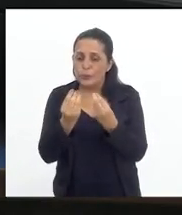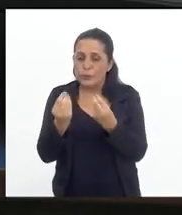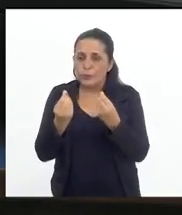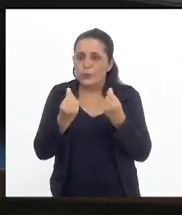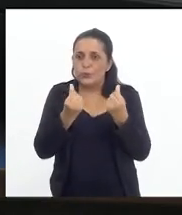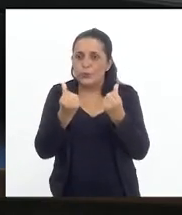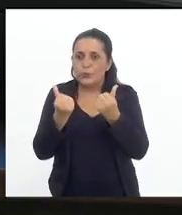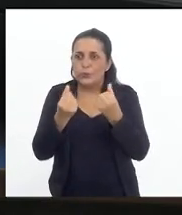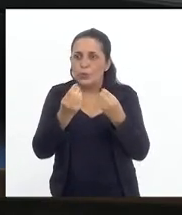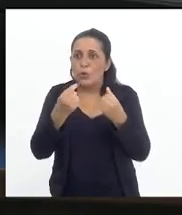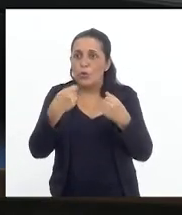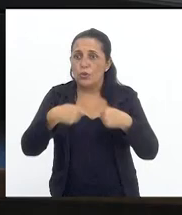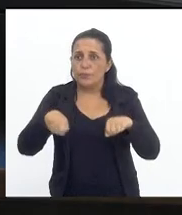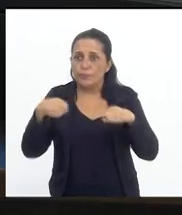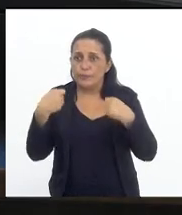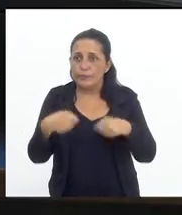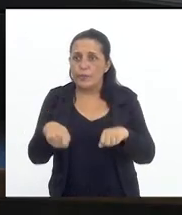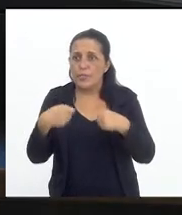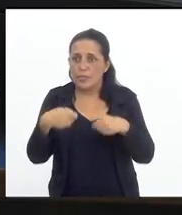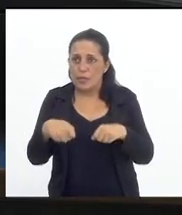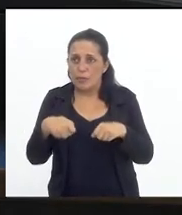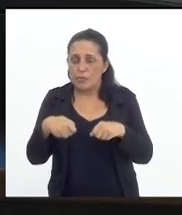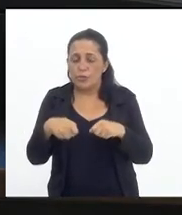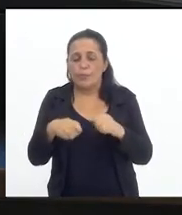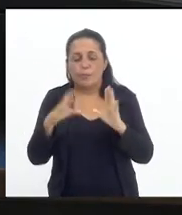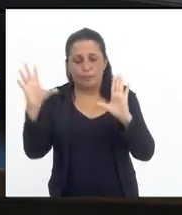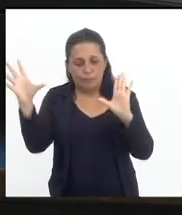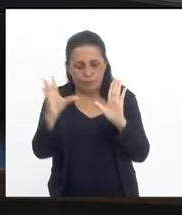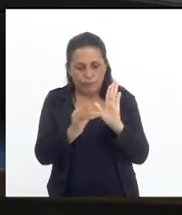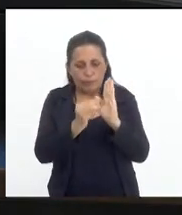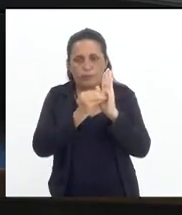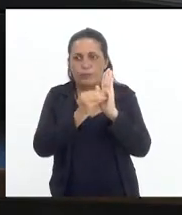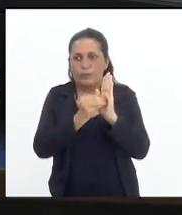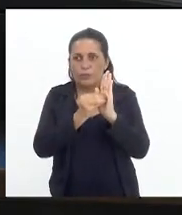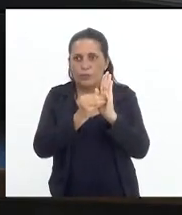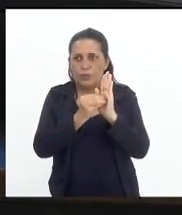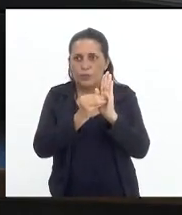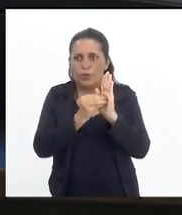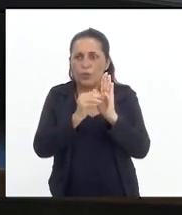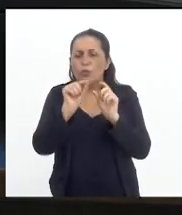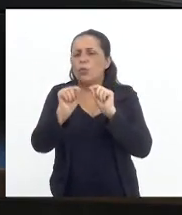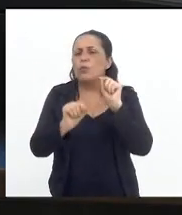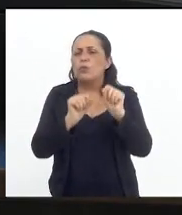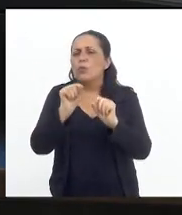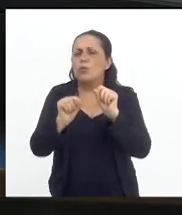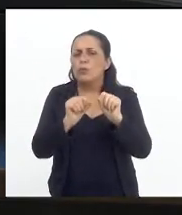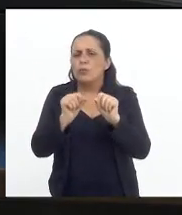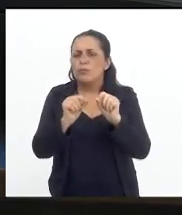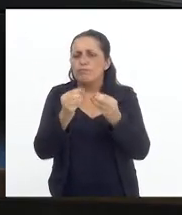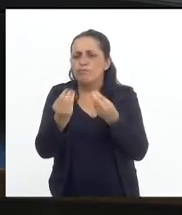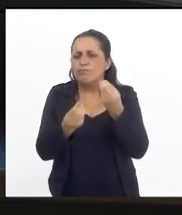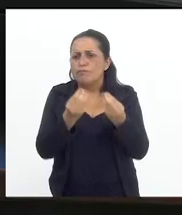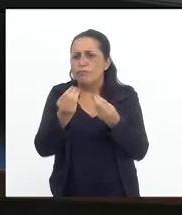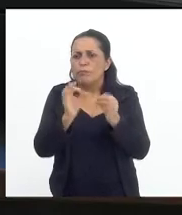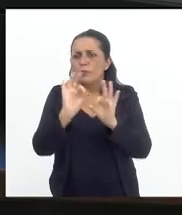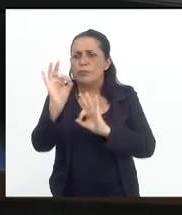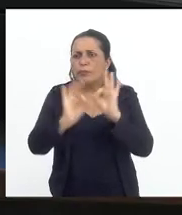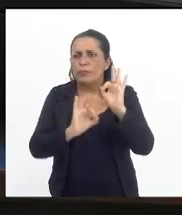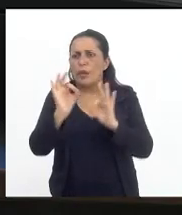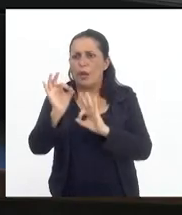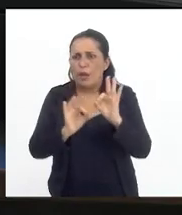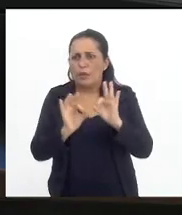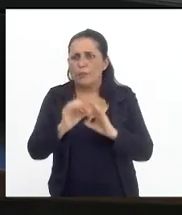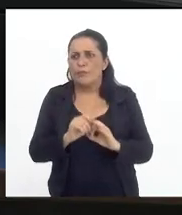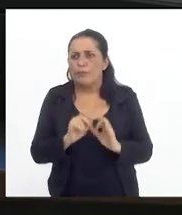né que a gente tem que compor aquilo que nós pegamos como é que é desenhado essa projeção nós pegamos